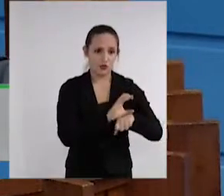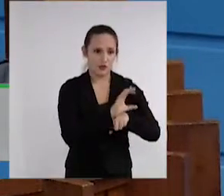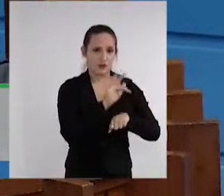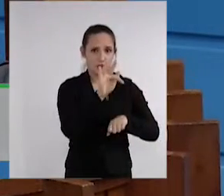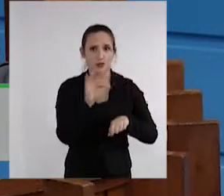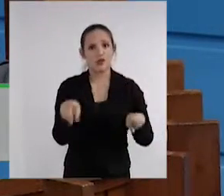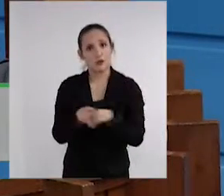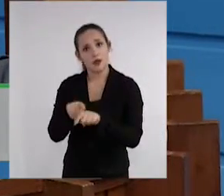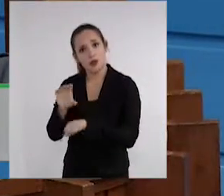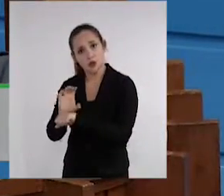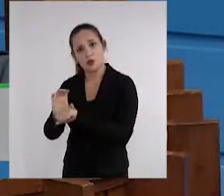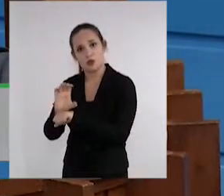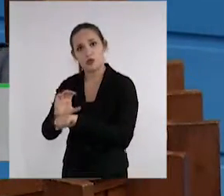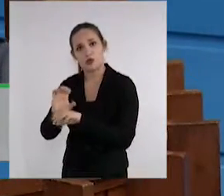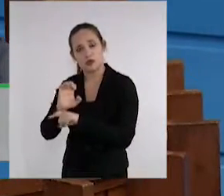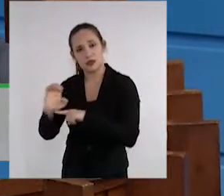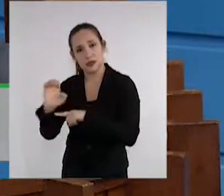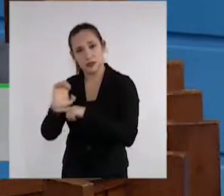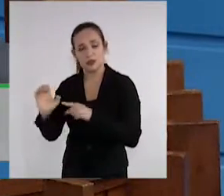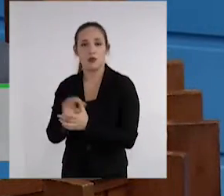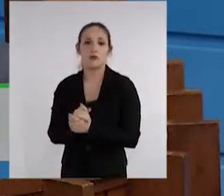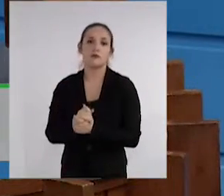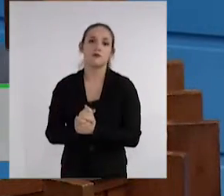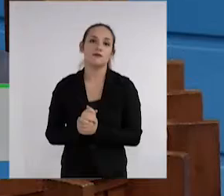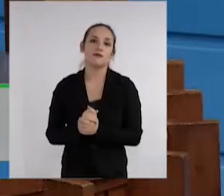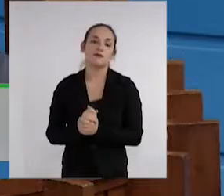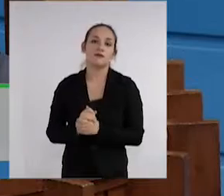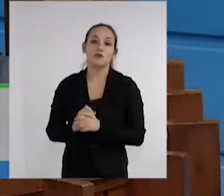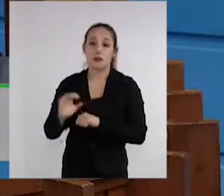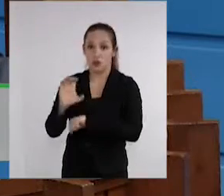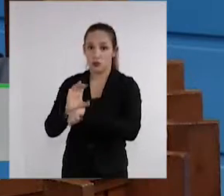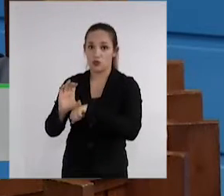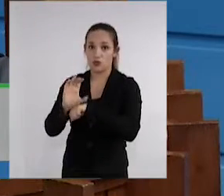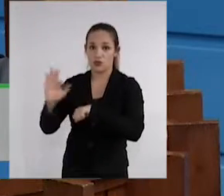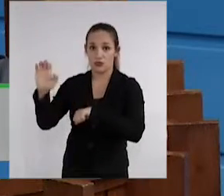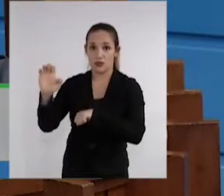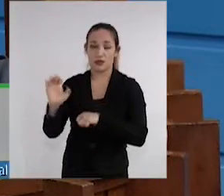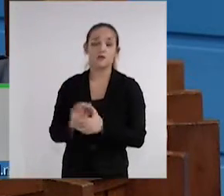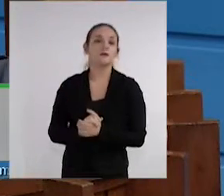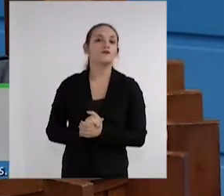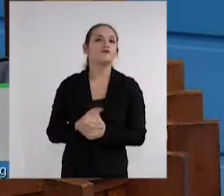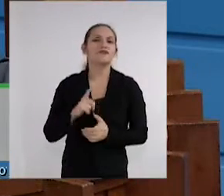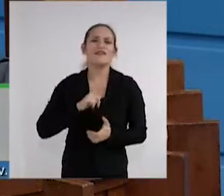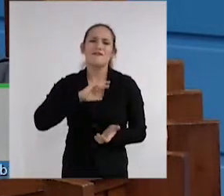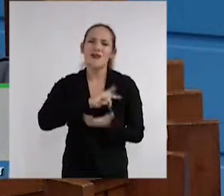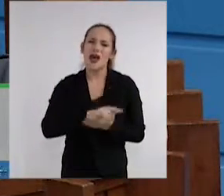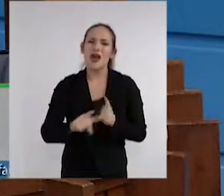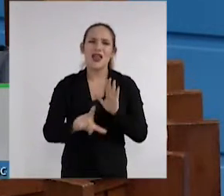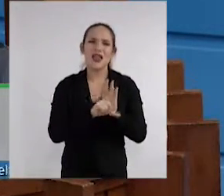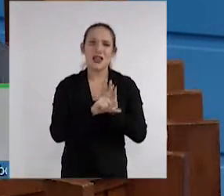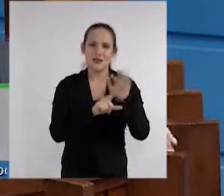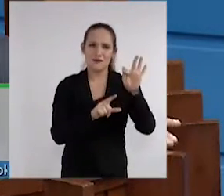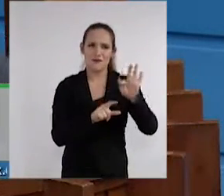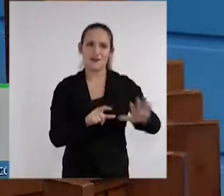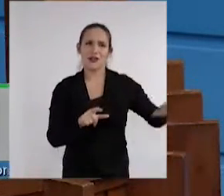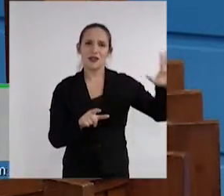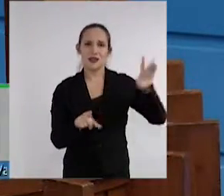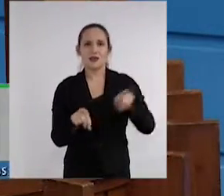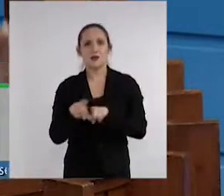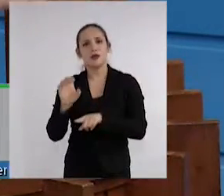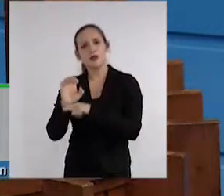na Constituição Estadual, quanto em uma série de leis ordinárias, tanto de âmbito federal quanto de